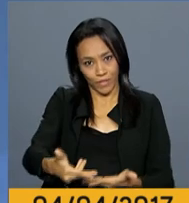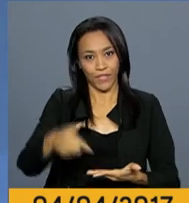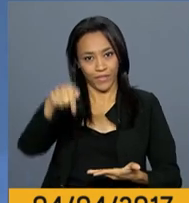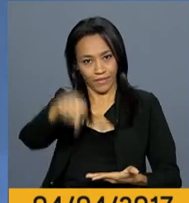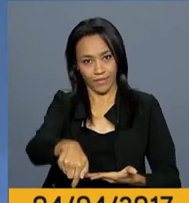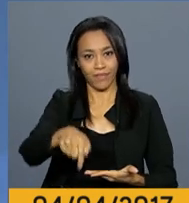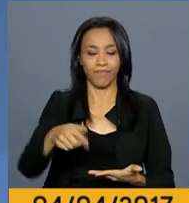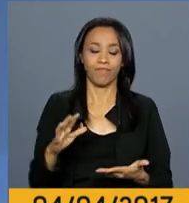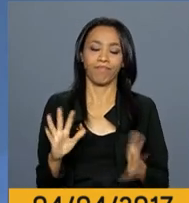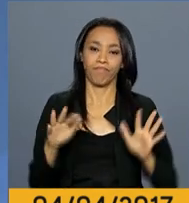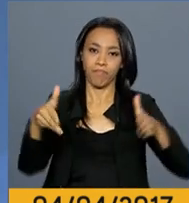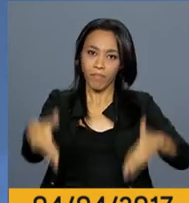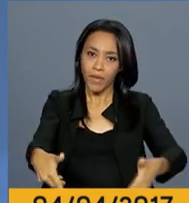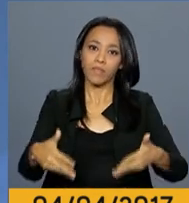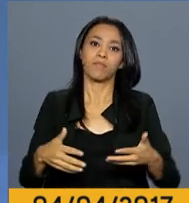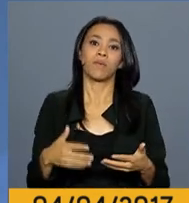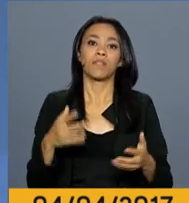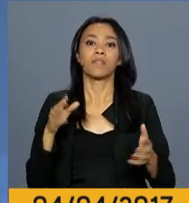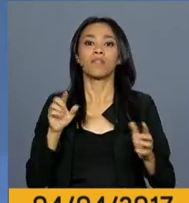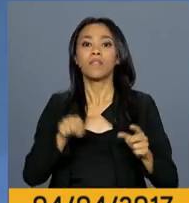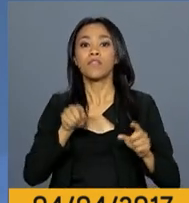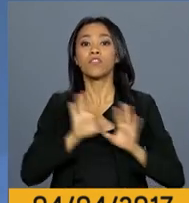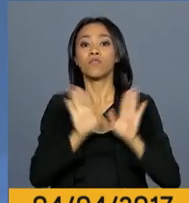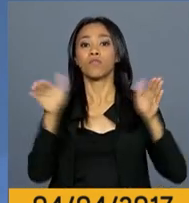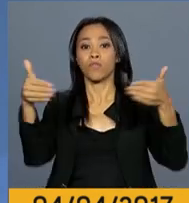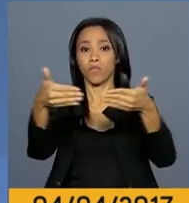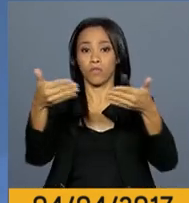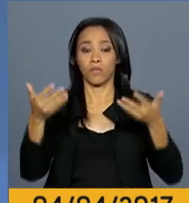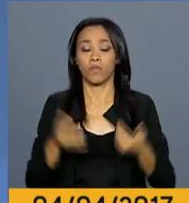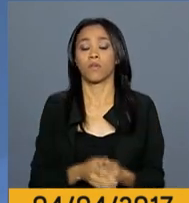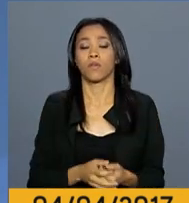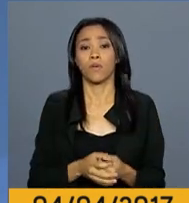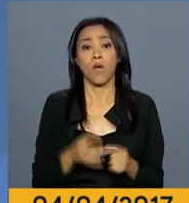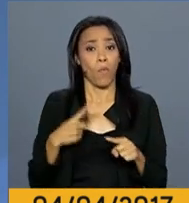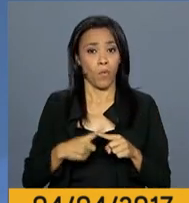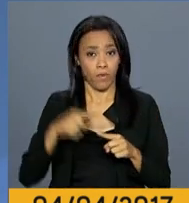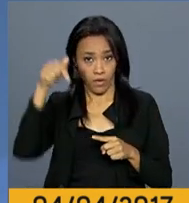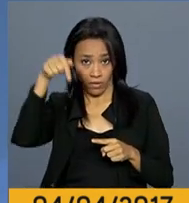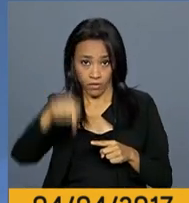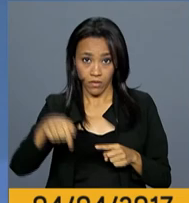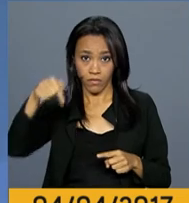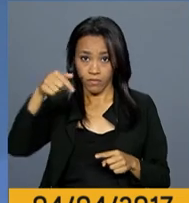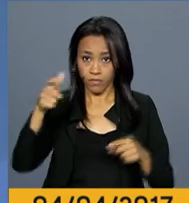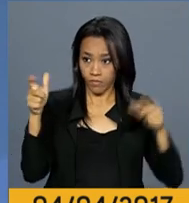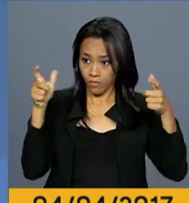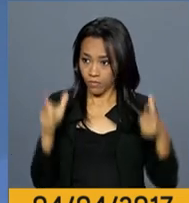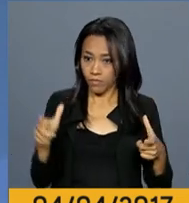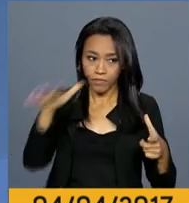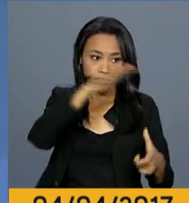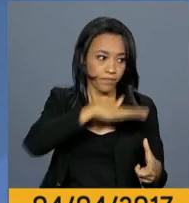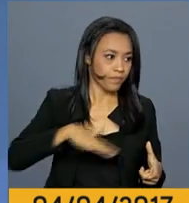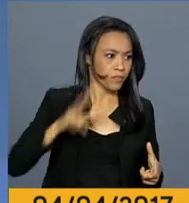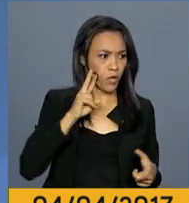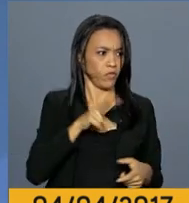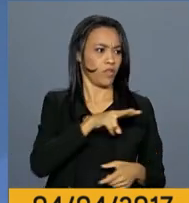participar deste fórum, porque aqui eu vejo